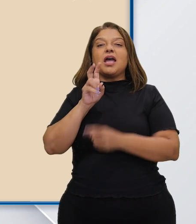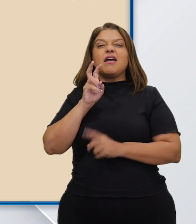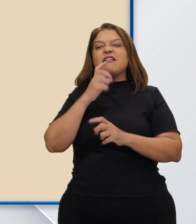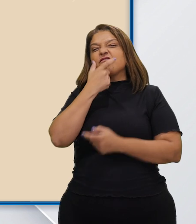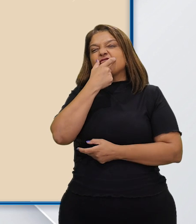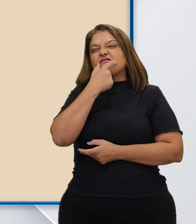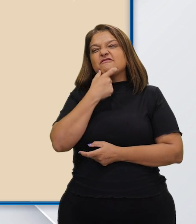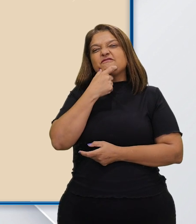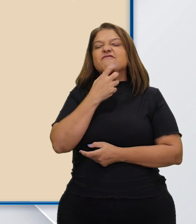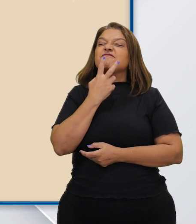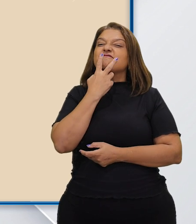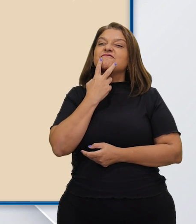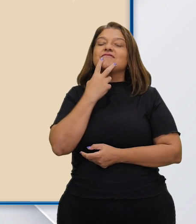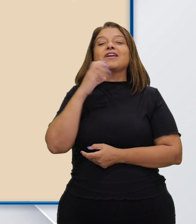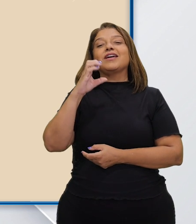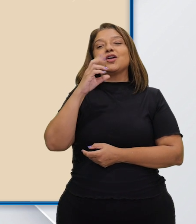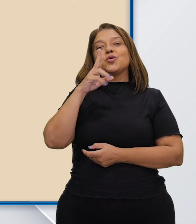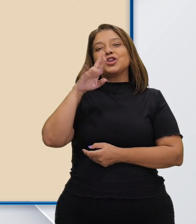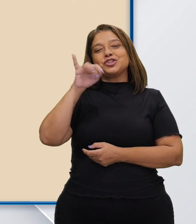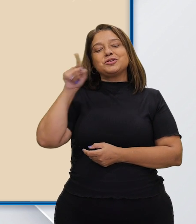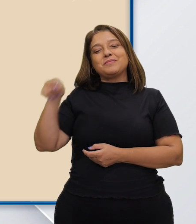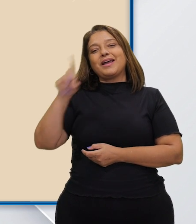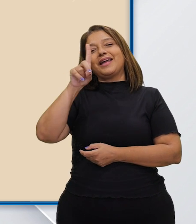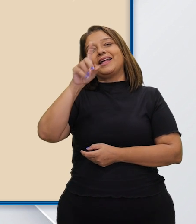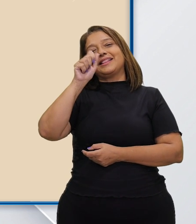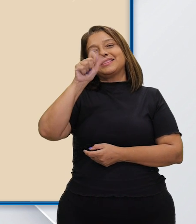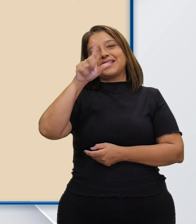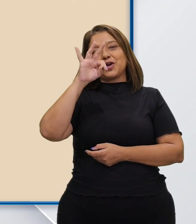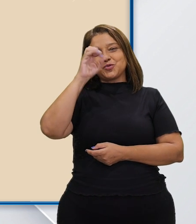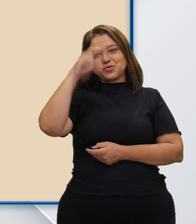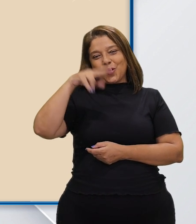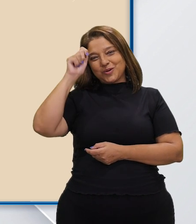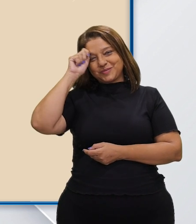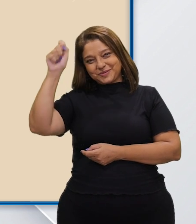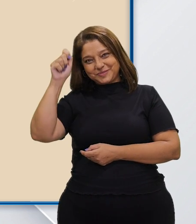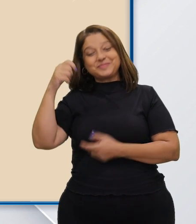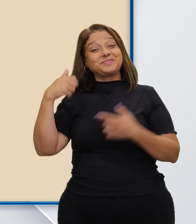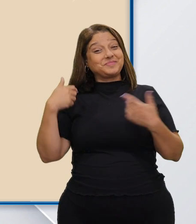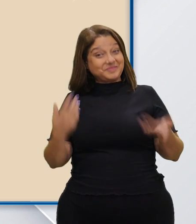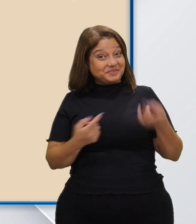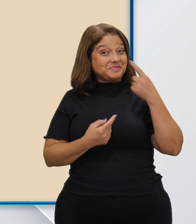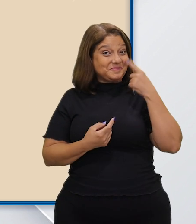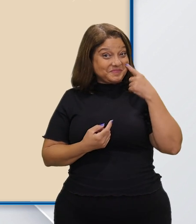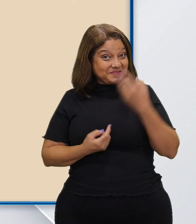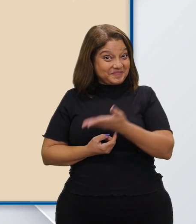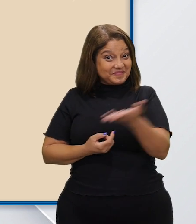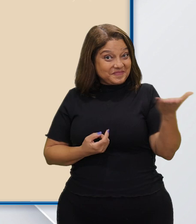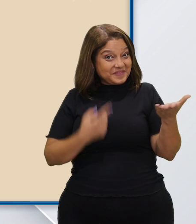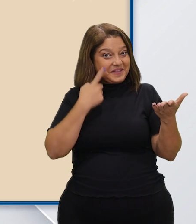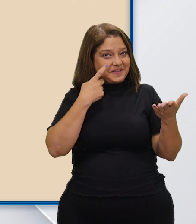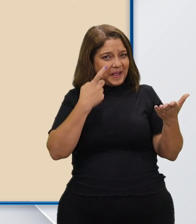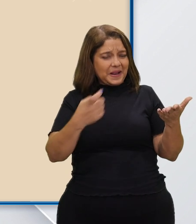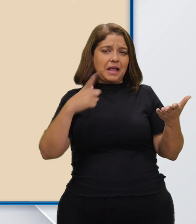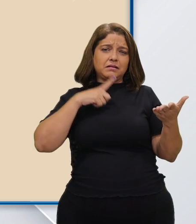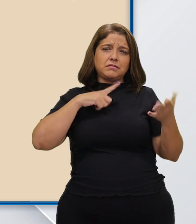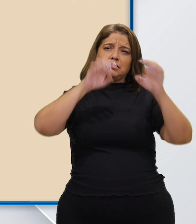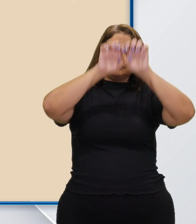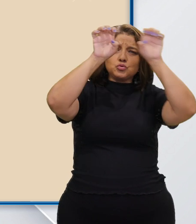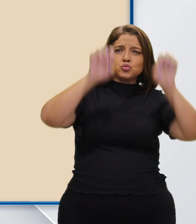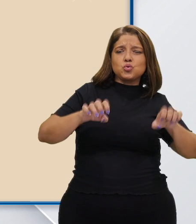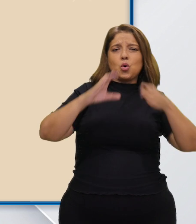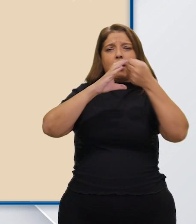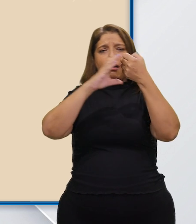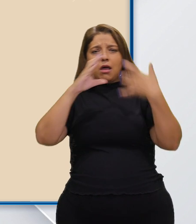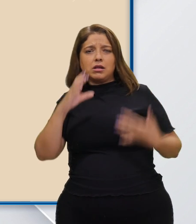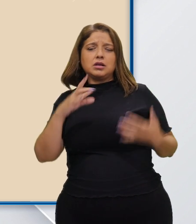de Dalton Trevisan. Tá vendo, pessoal? Que interessante, vimos aí estruturas,